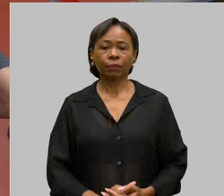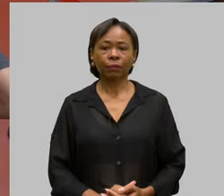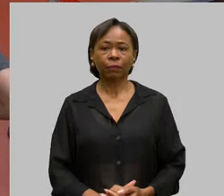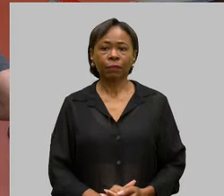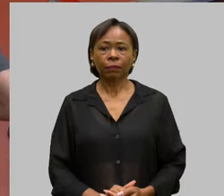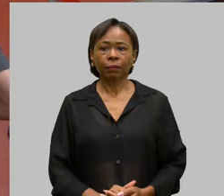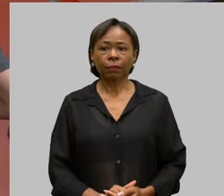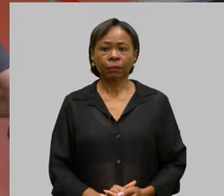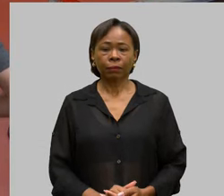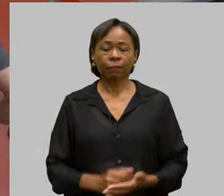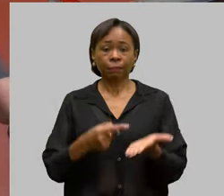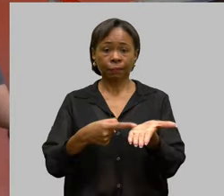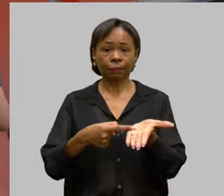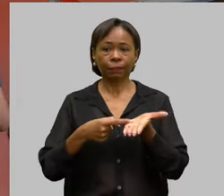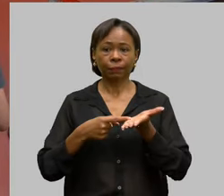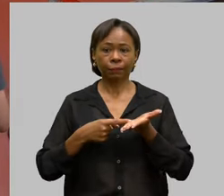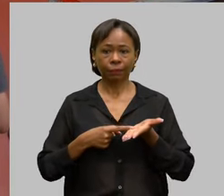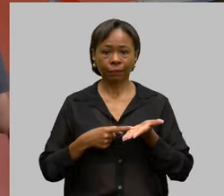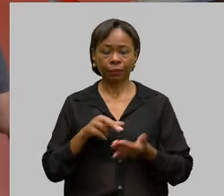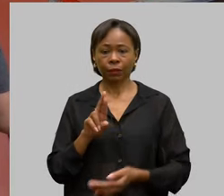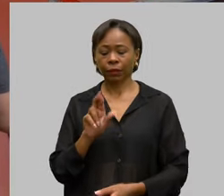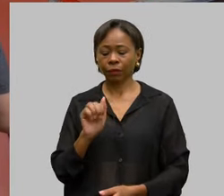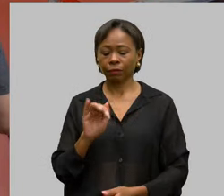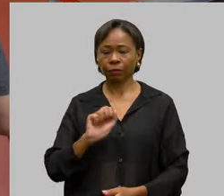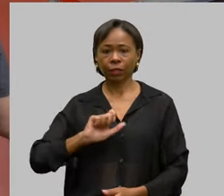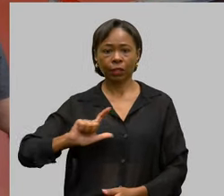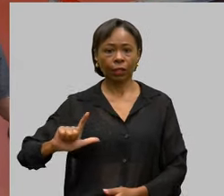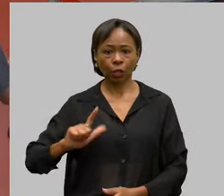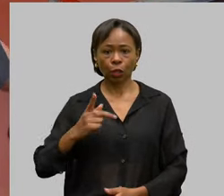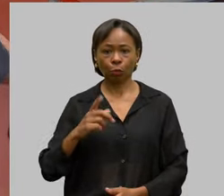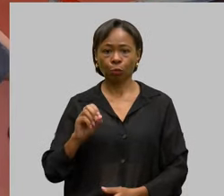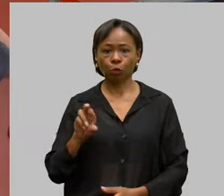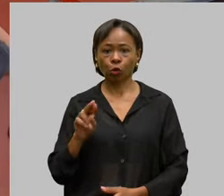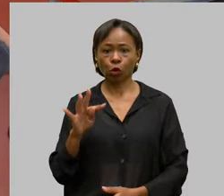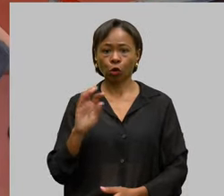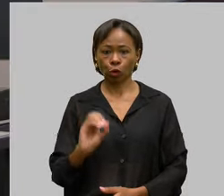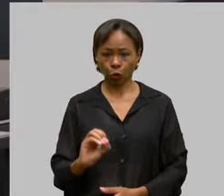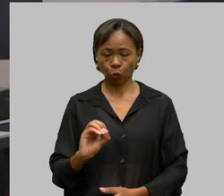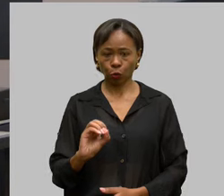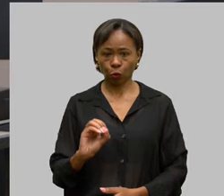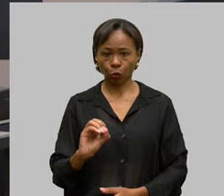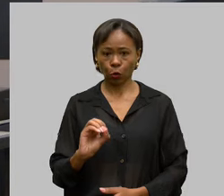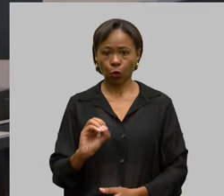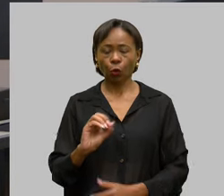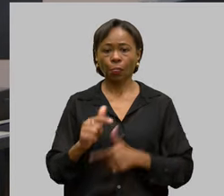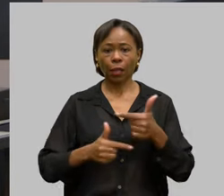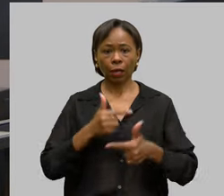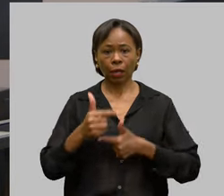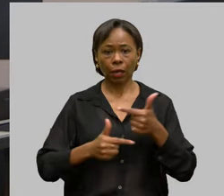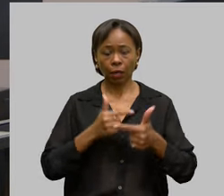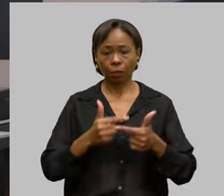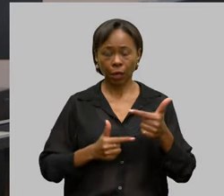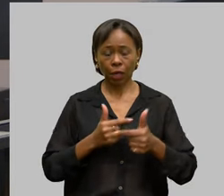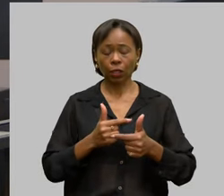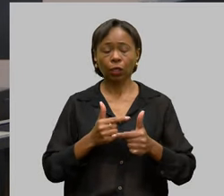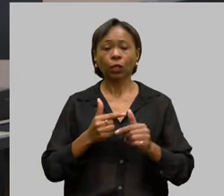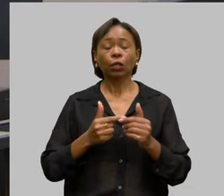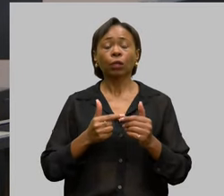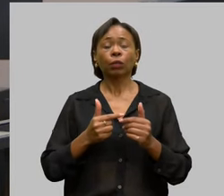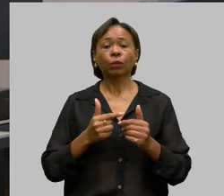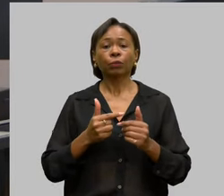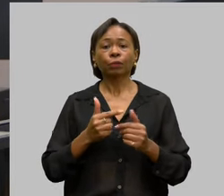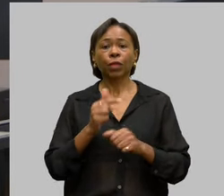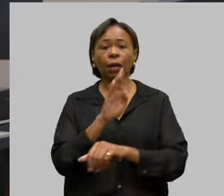Paulo convidamos Rafael Porto de Almeida atuário com bacharelado pela UFMG